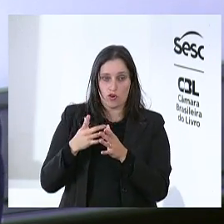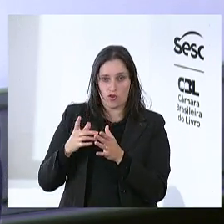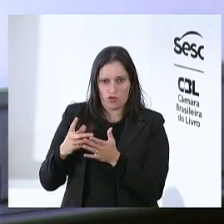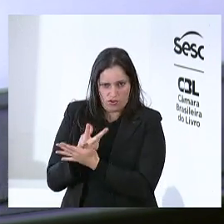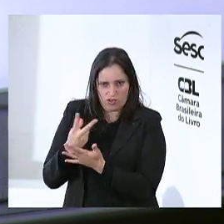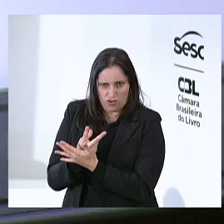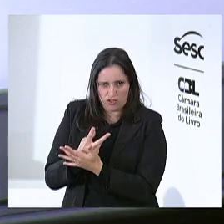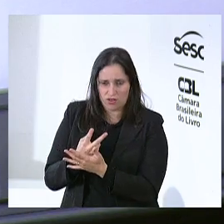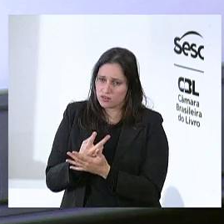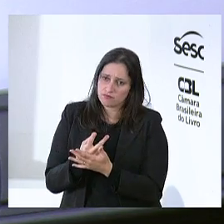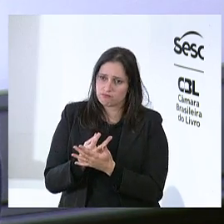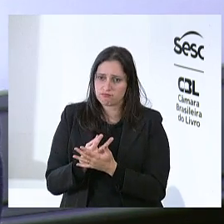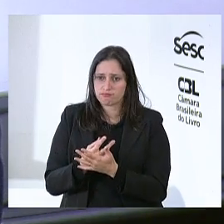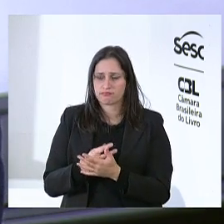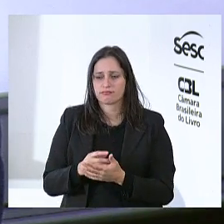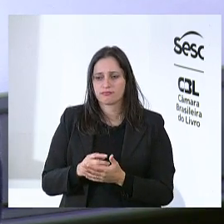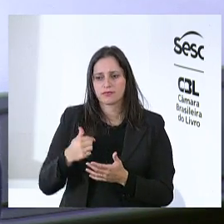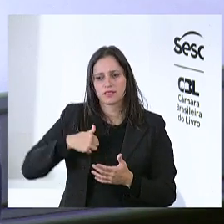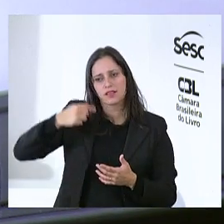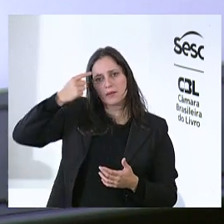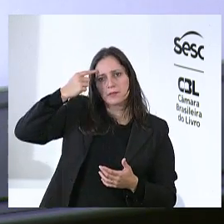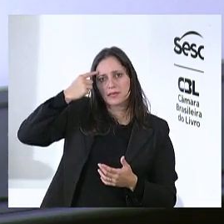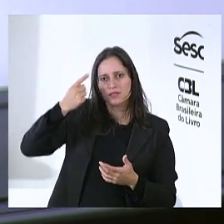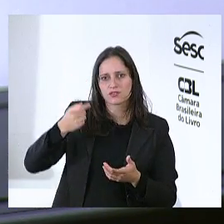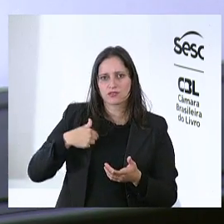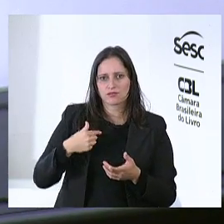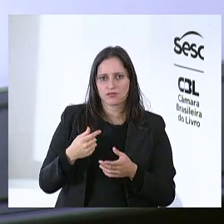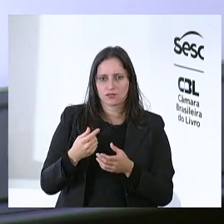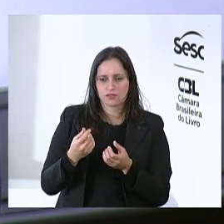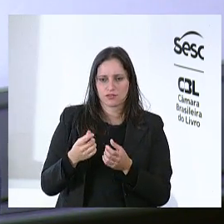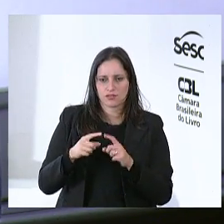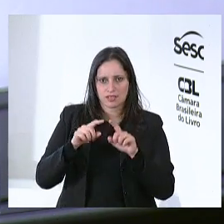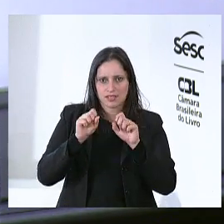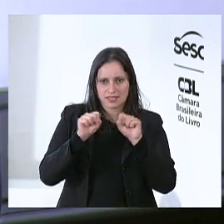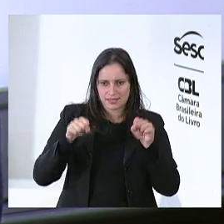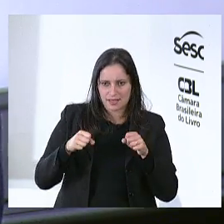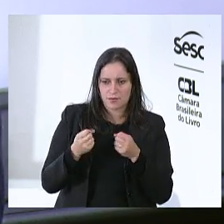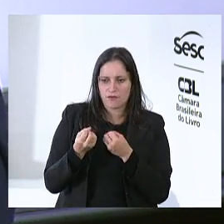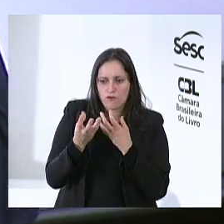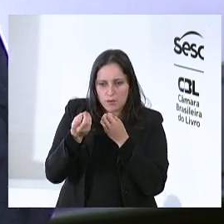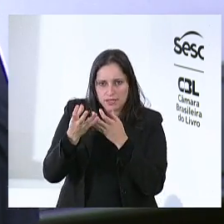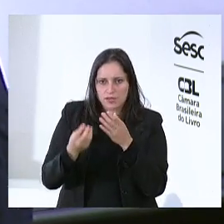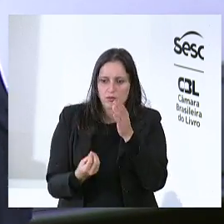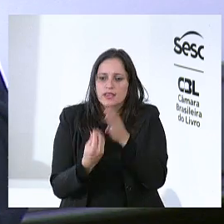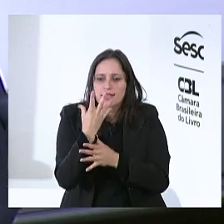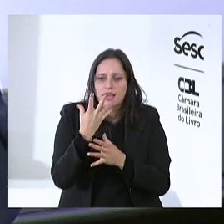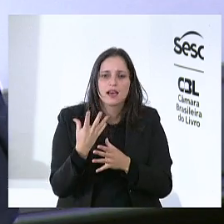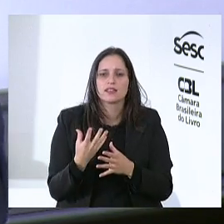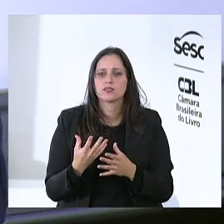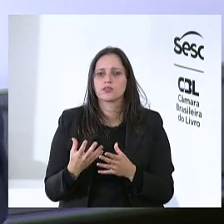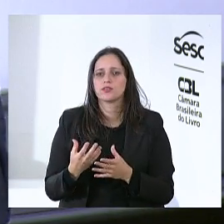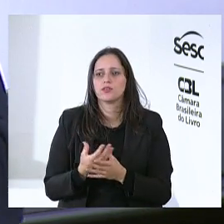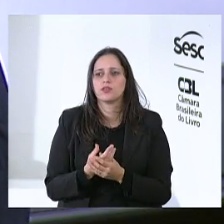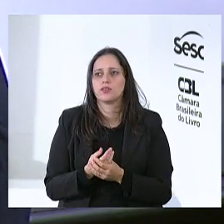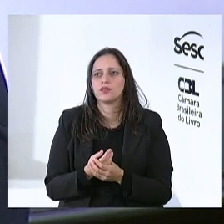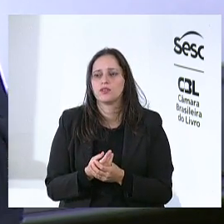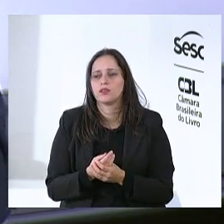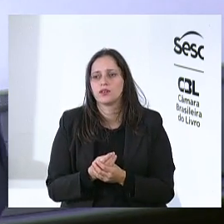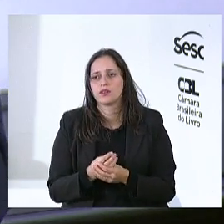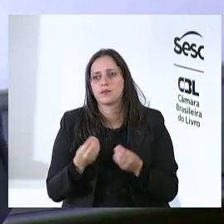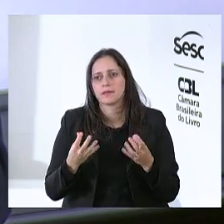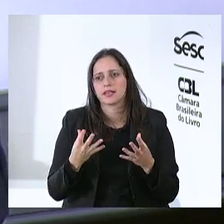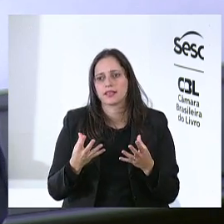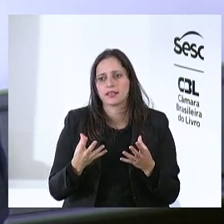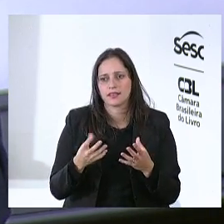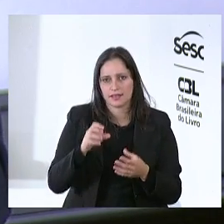Serviço Nacional de Informações foi criado não para... O DOPS perseguia comunistas, né? Como dizer, o DOI-COD, mas